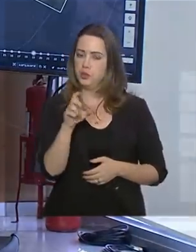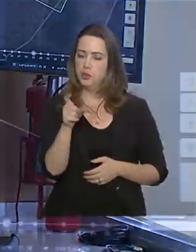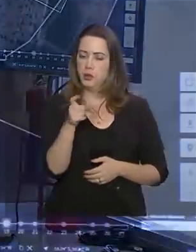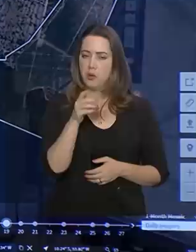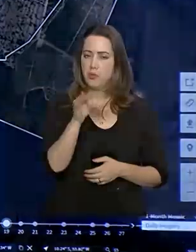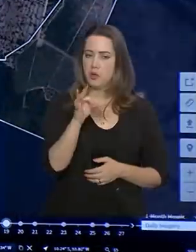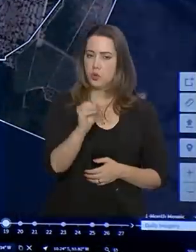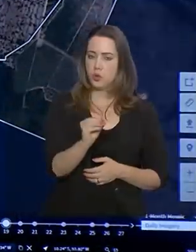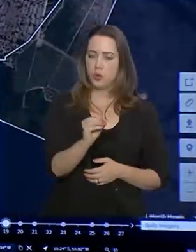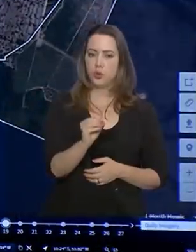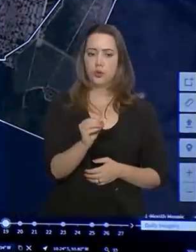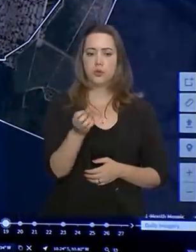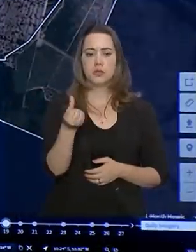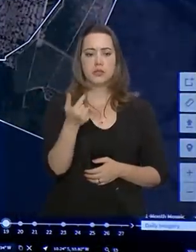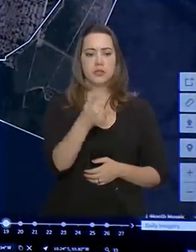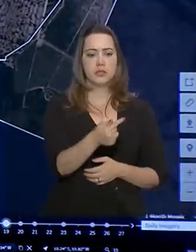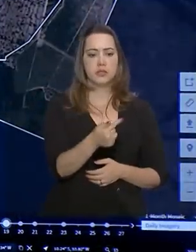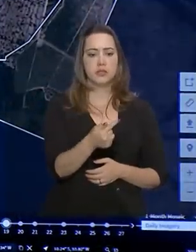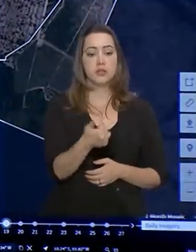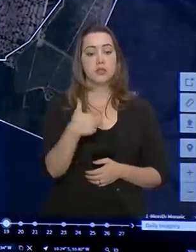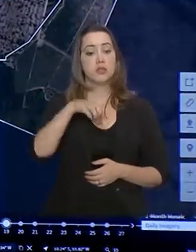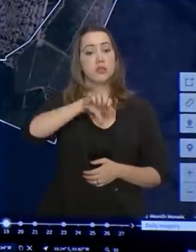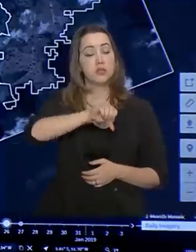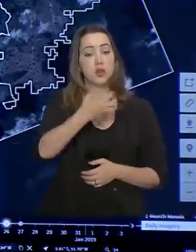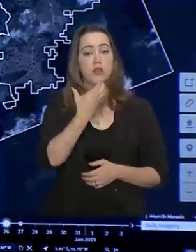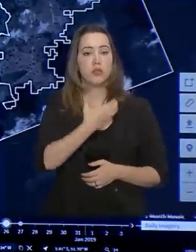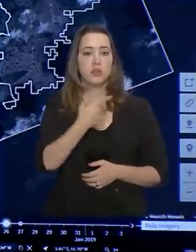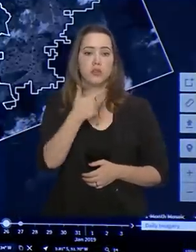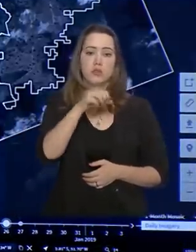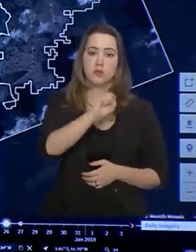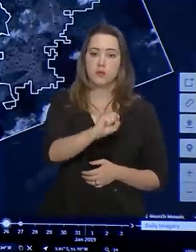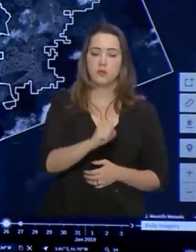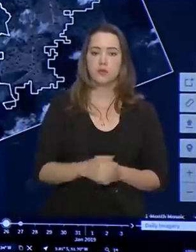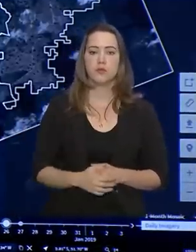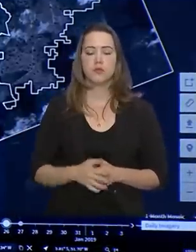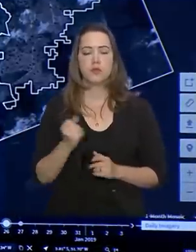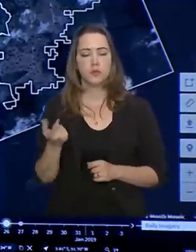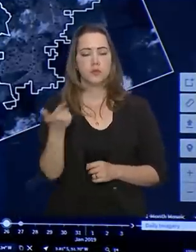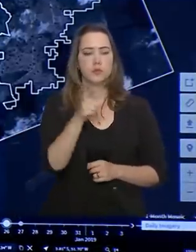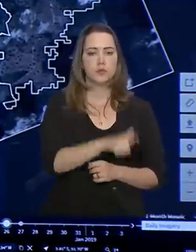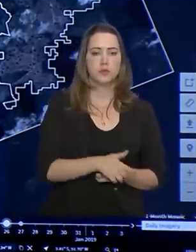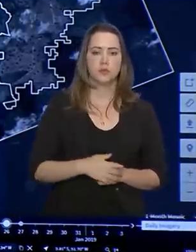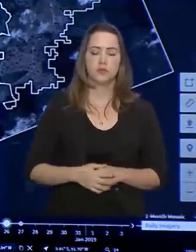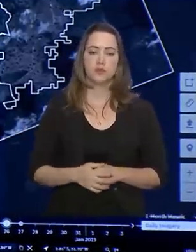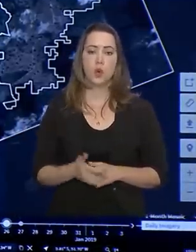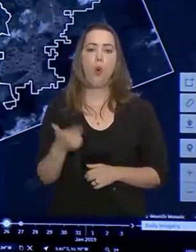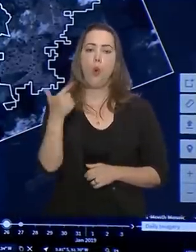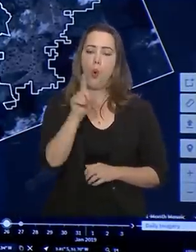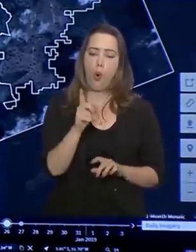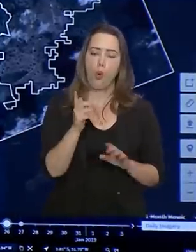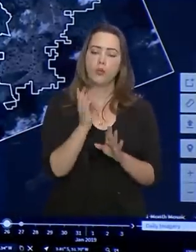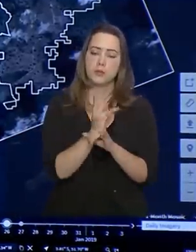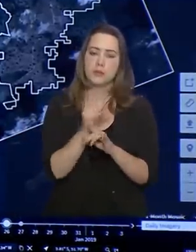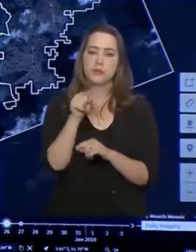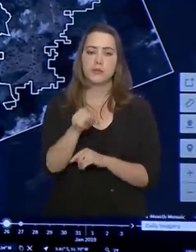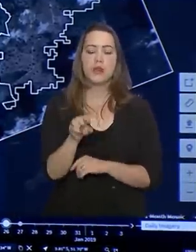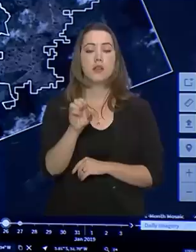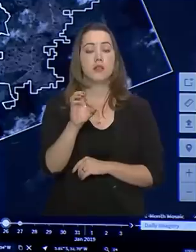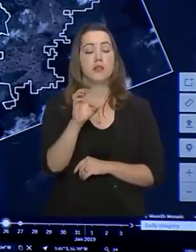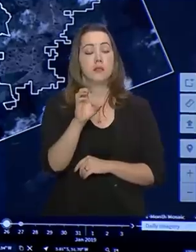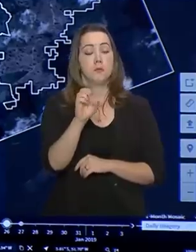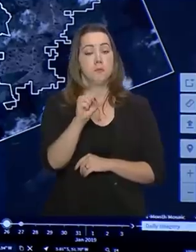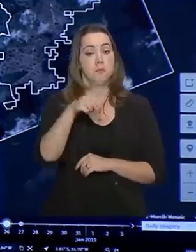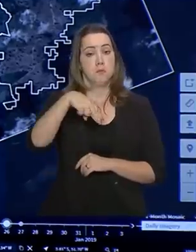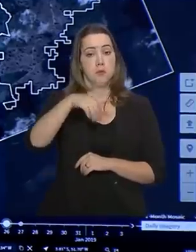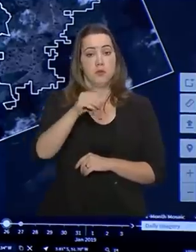67 19 de dezembro de 18 próximo senador porfírio 26 de dezembro de